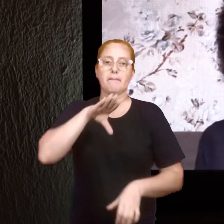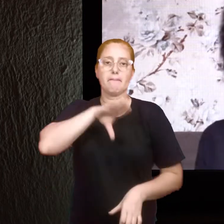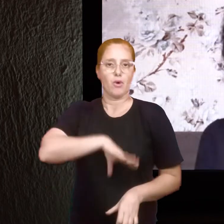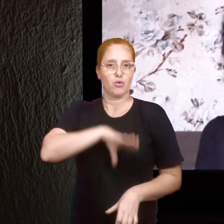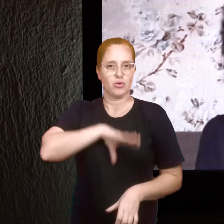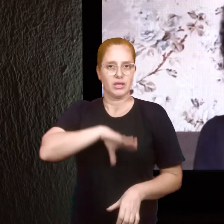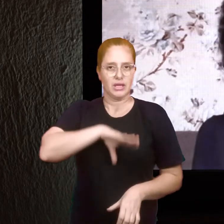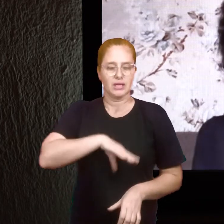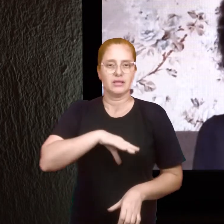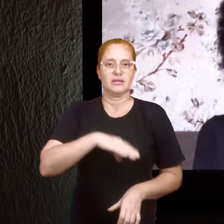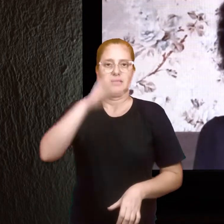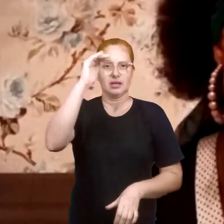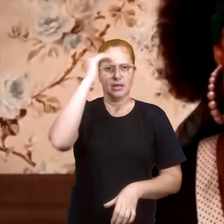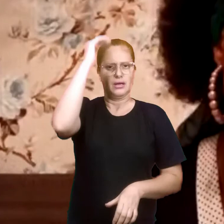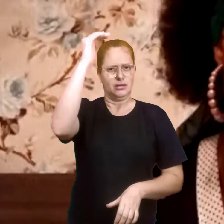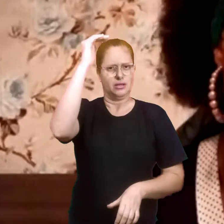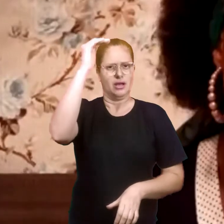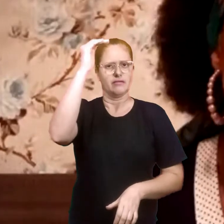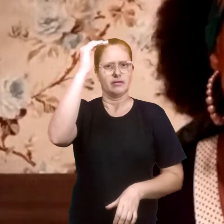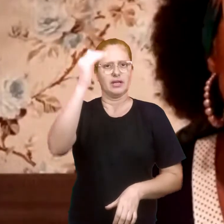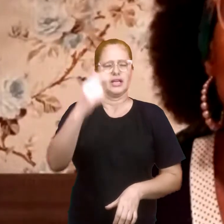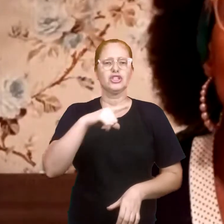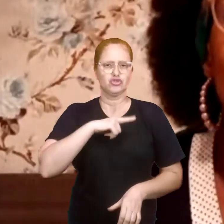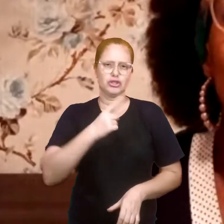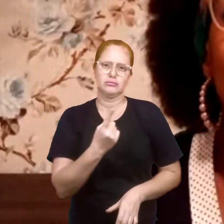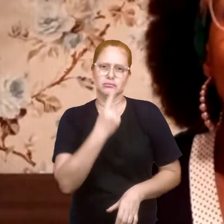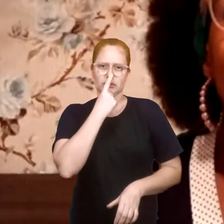o adulto mais próximo da gente.